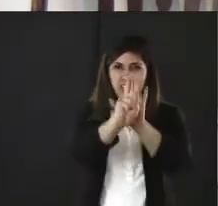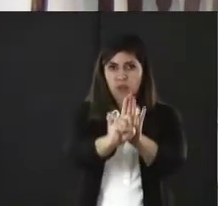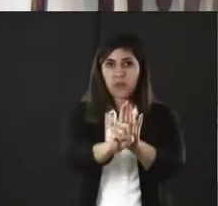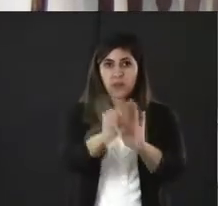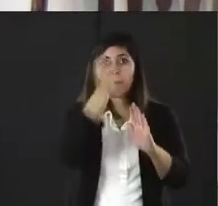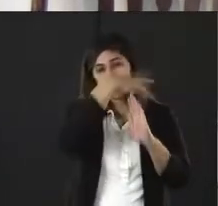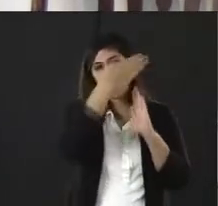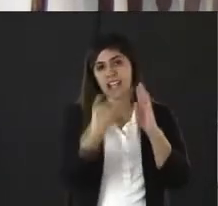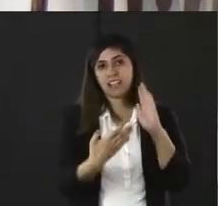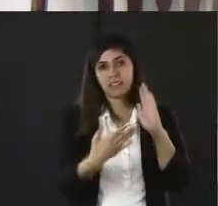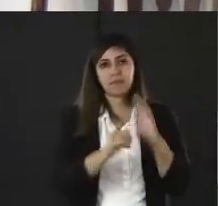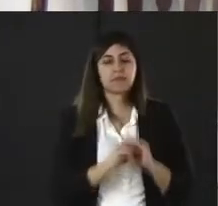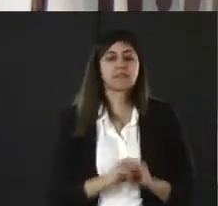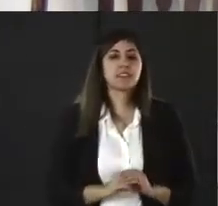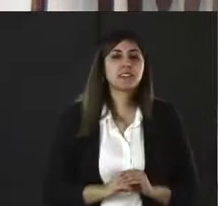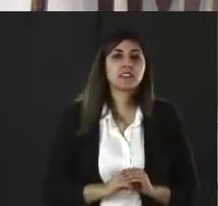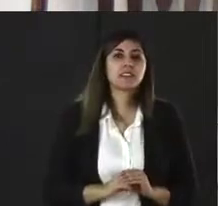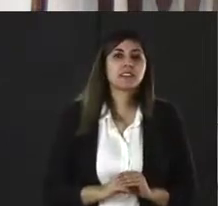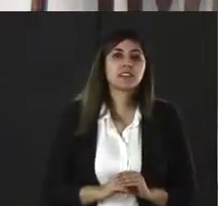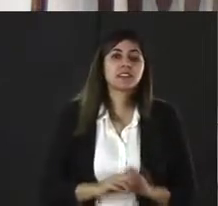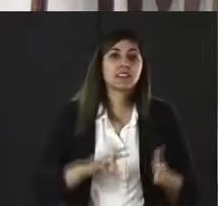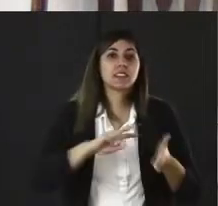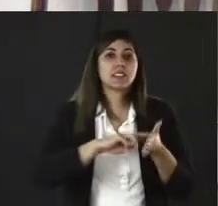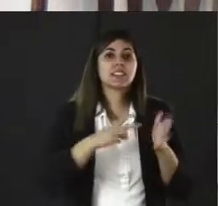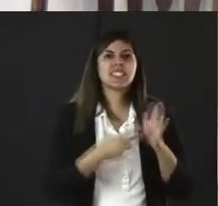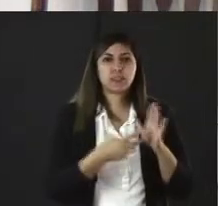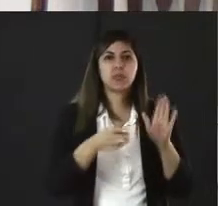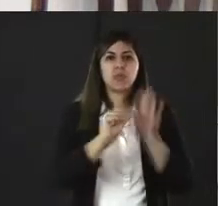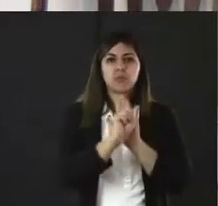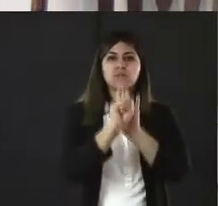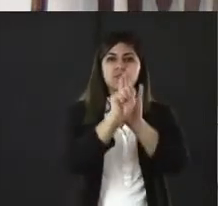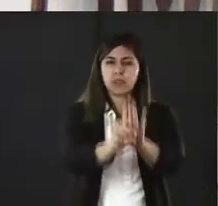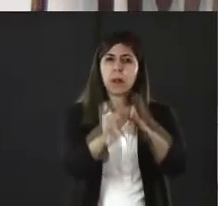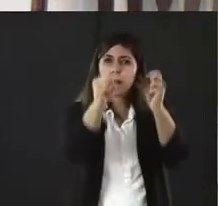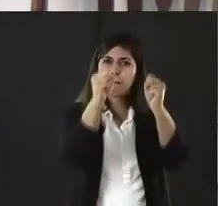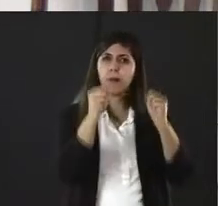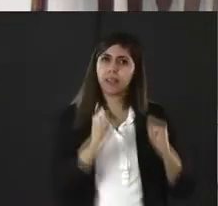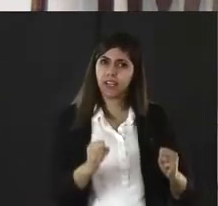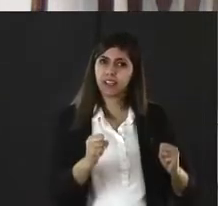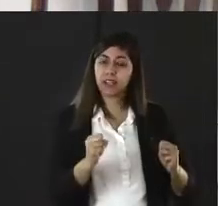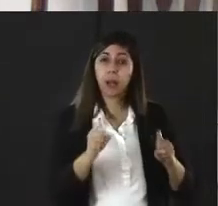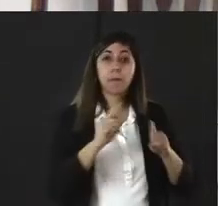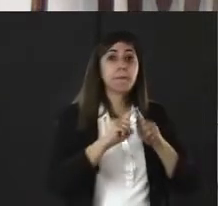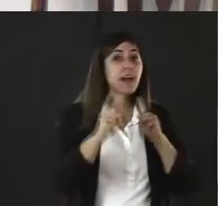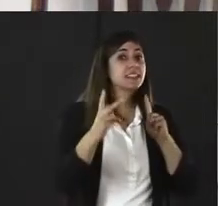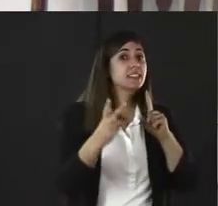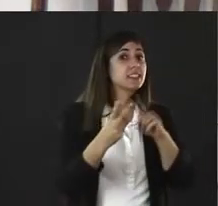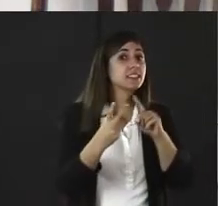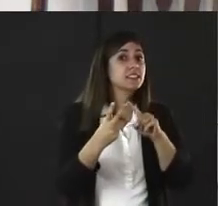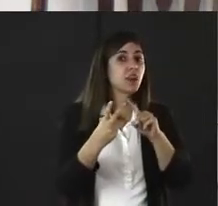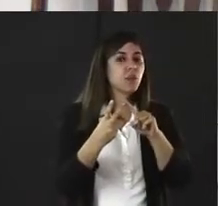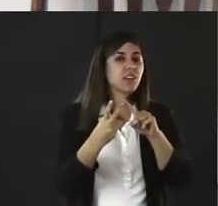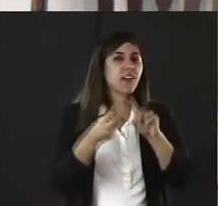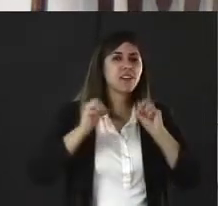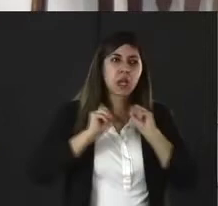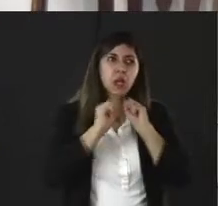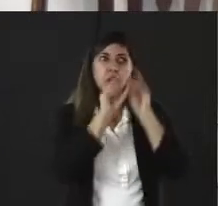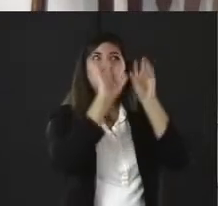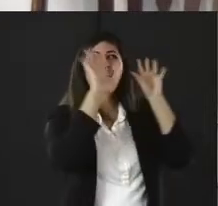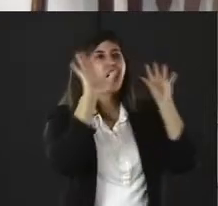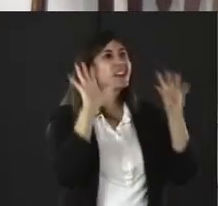palavra que parecia se com símbolo então de poder a segunda palavra é glória